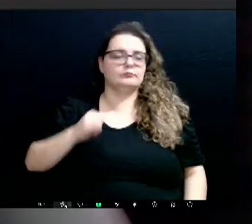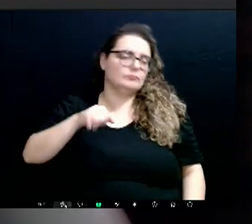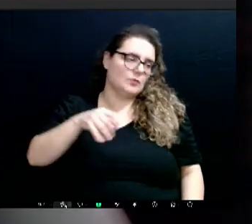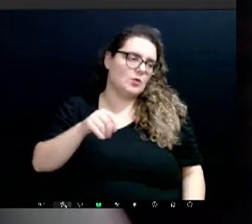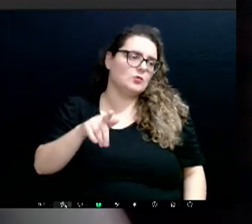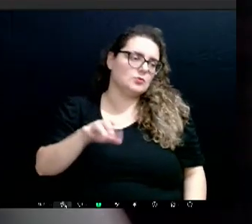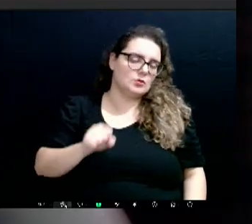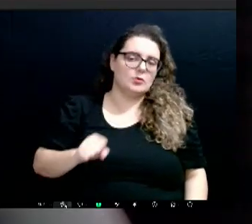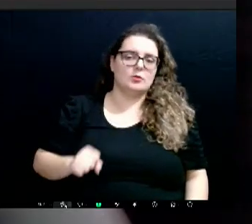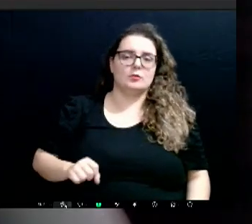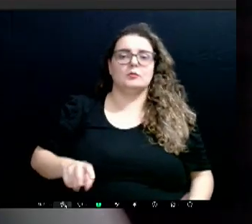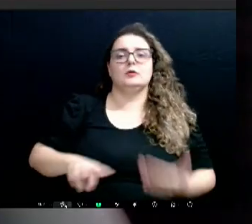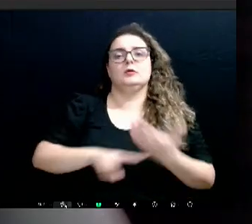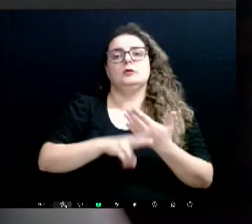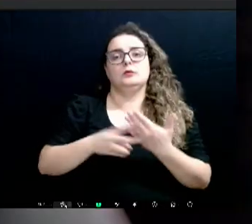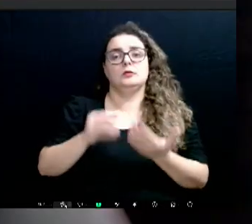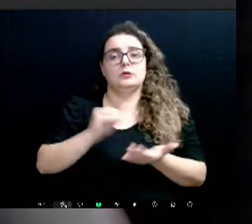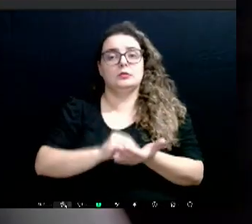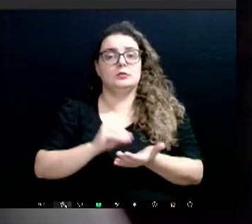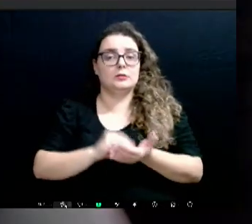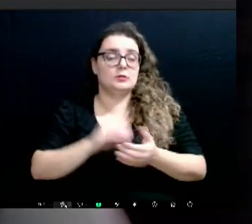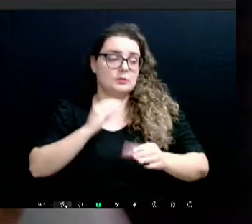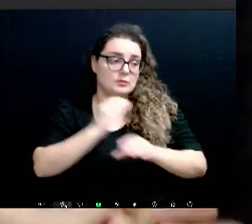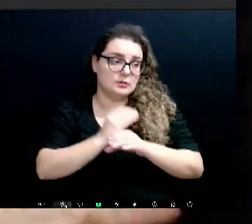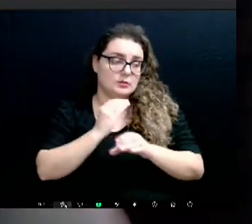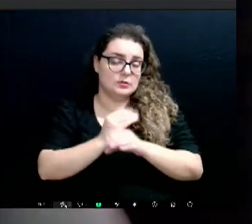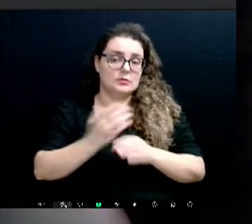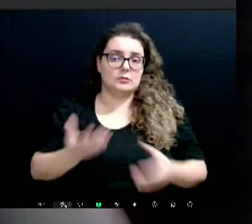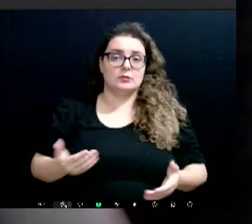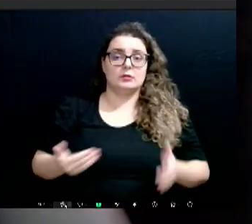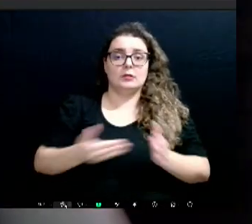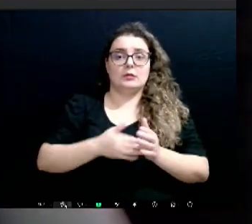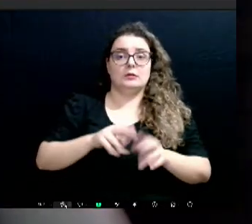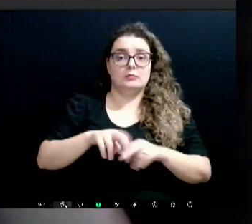implicando nessa falta de comunicação, e até por isso que o governo